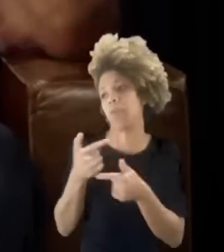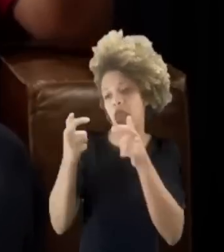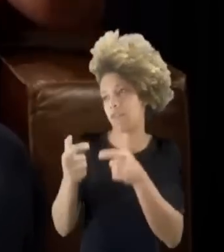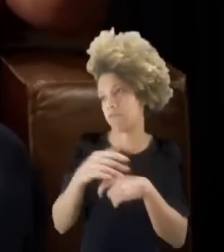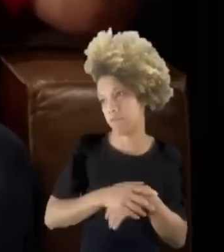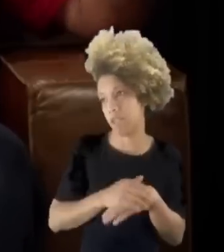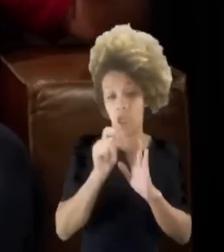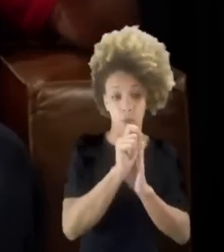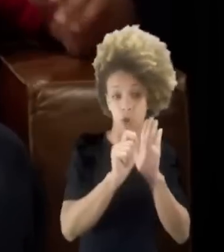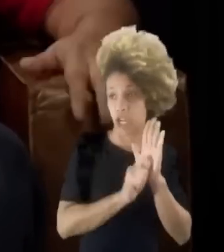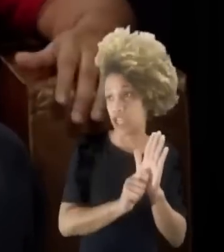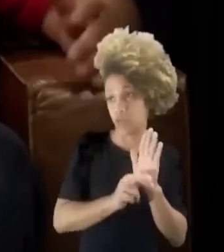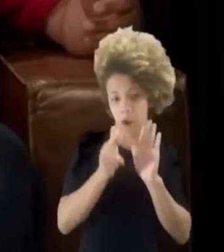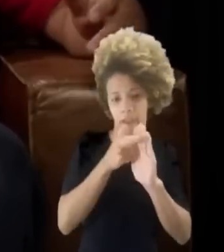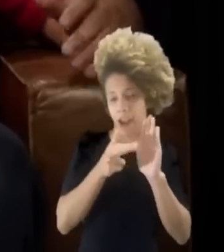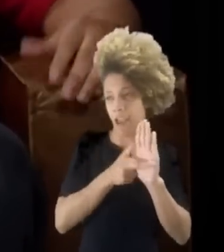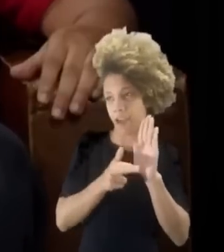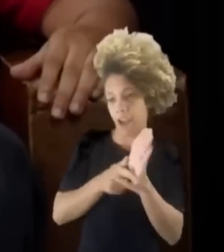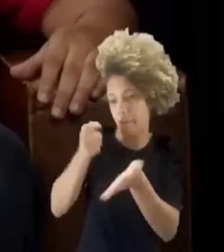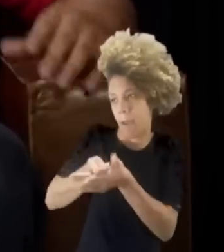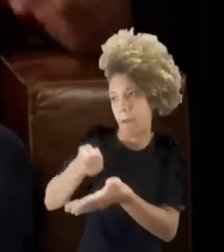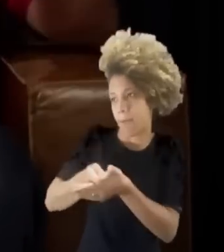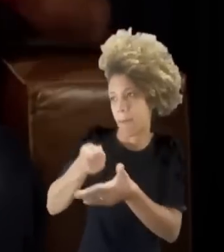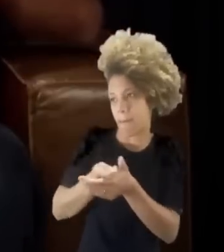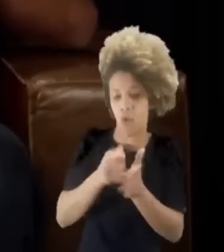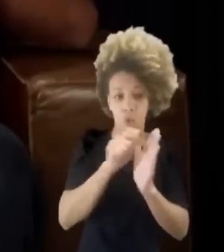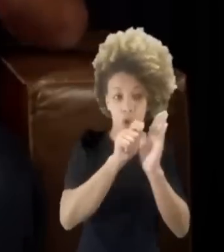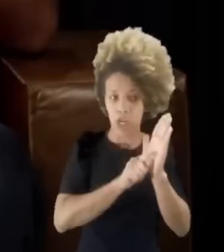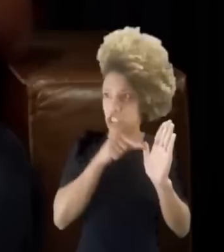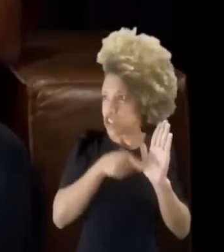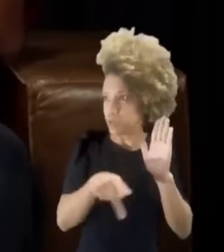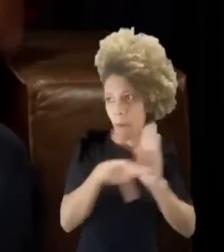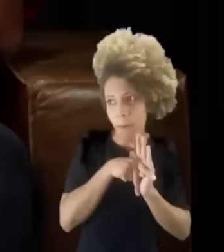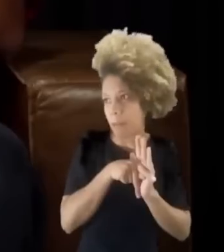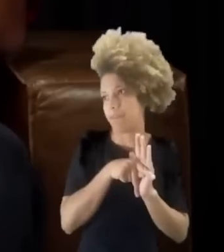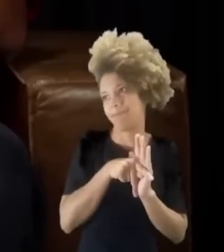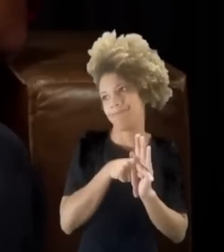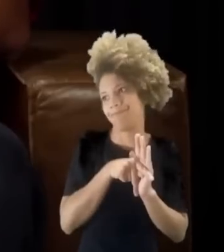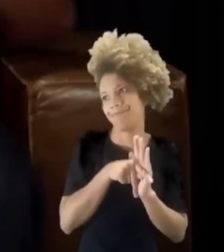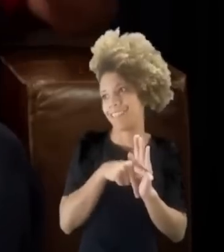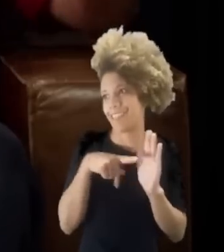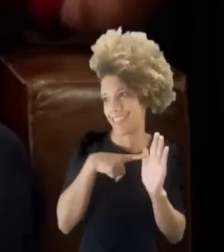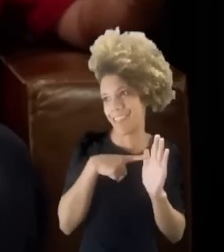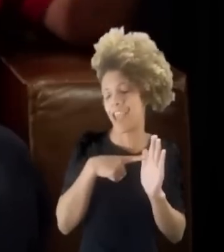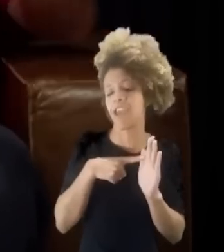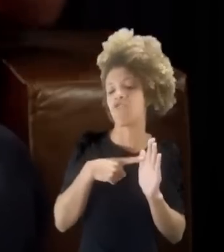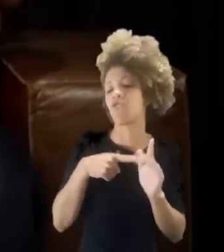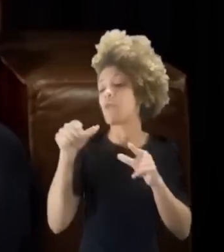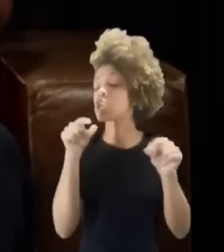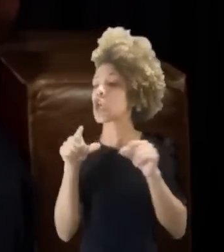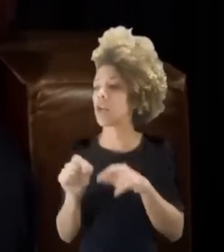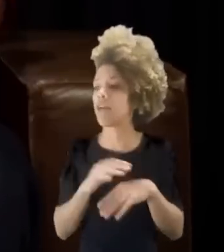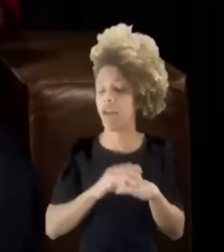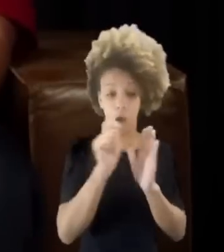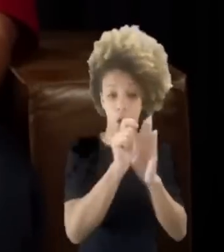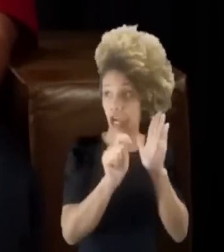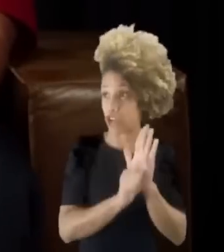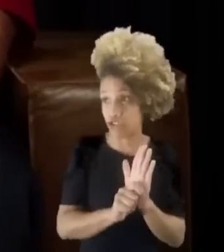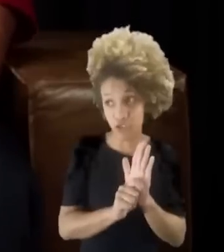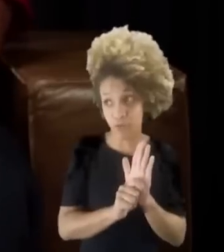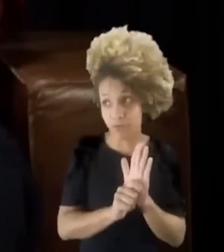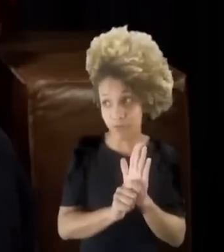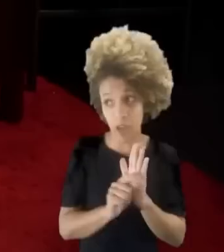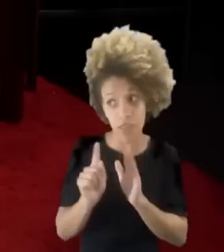o algoritmo vai ditar regra então é o a precarização é o algoritmo entendeu só que a gente sabe que quem faz o algoritmo é